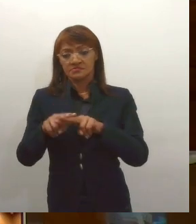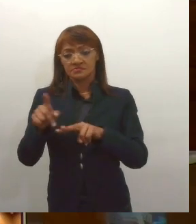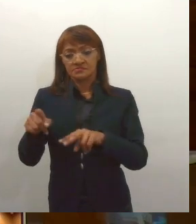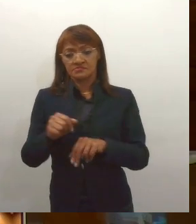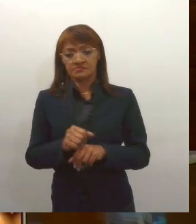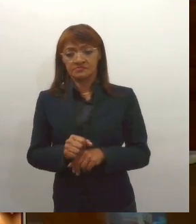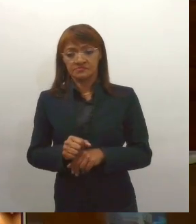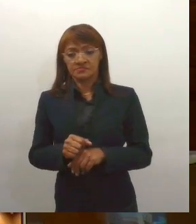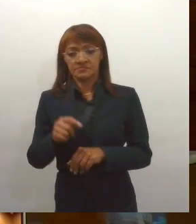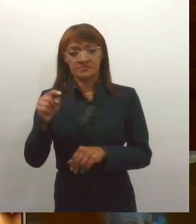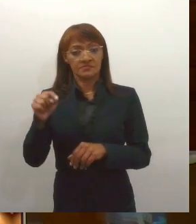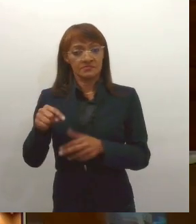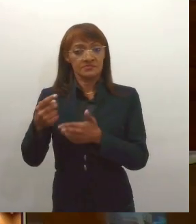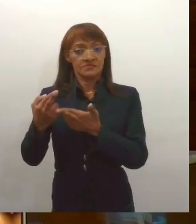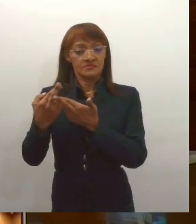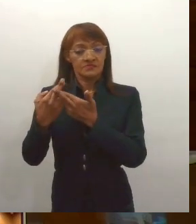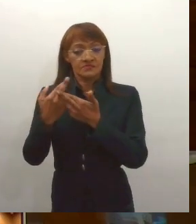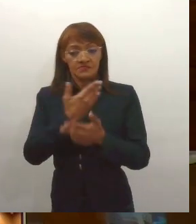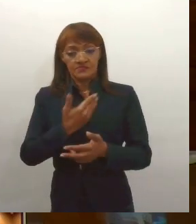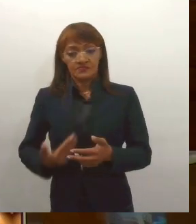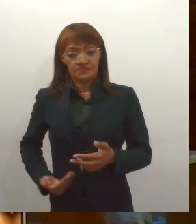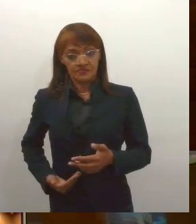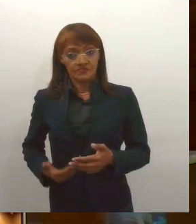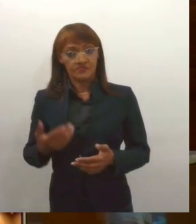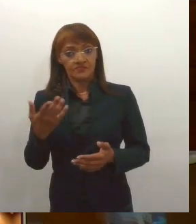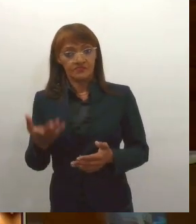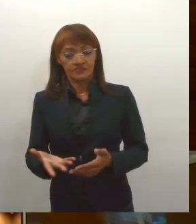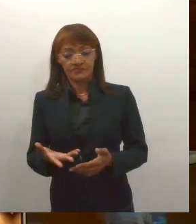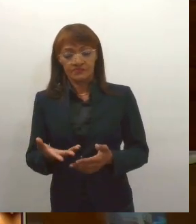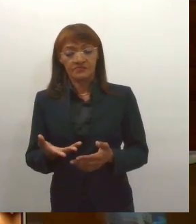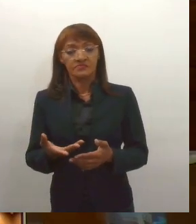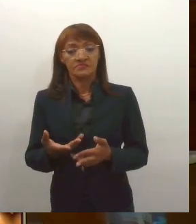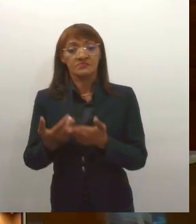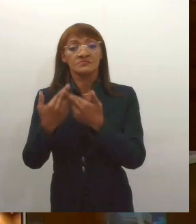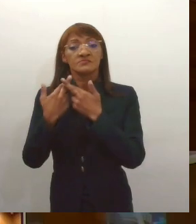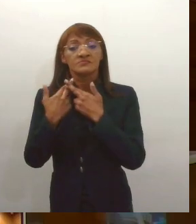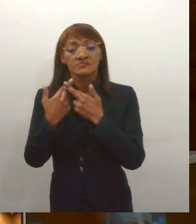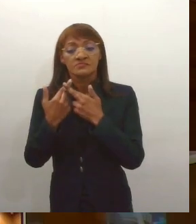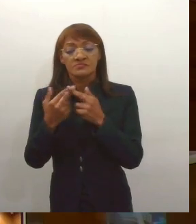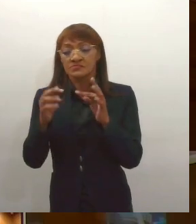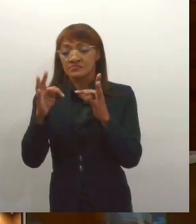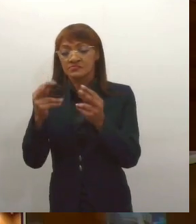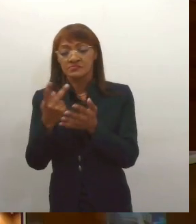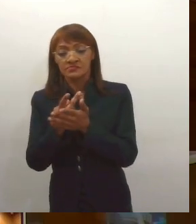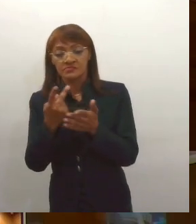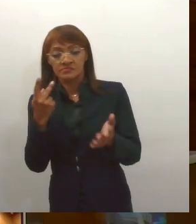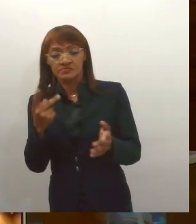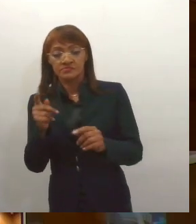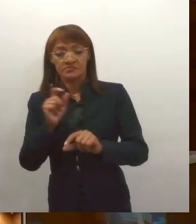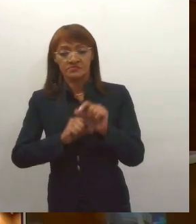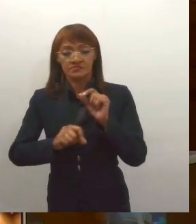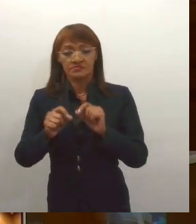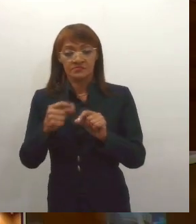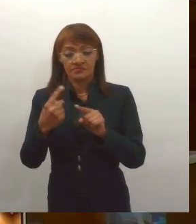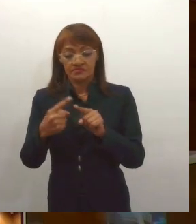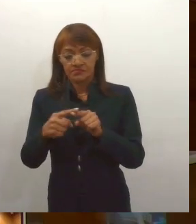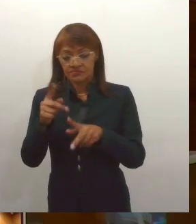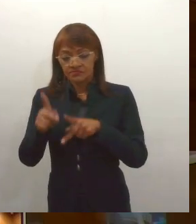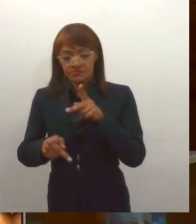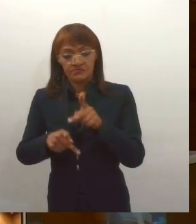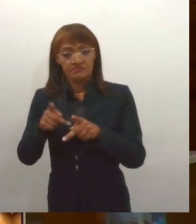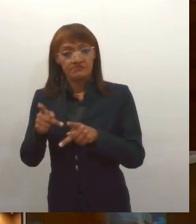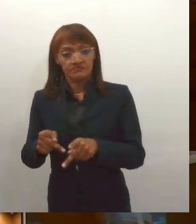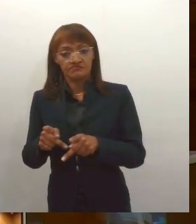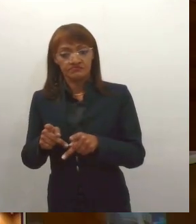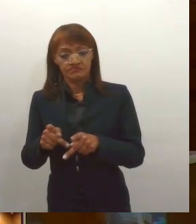por situações como essa à medida que recebe do Povo autoridade para exercício legítimo